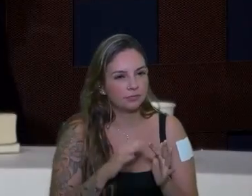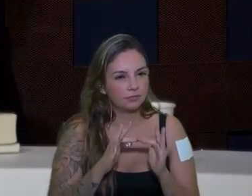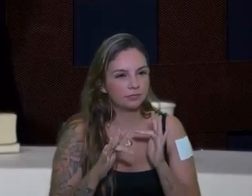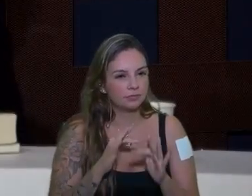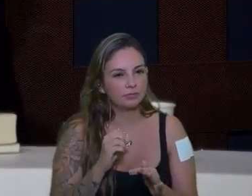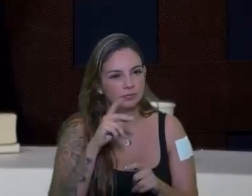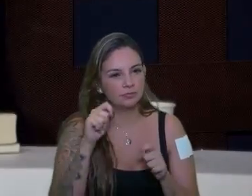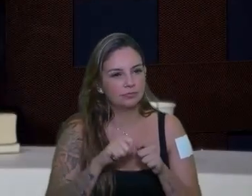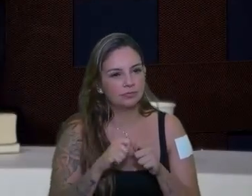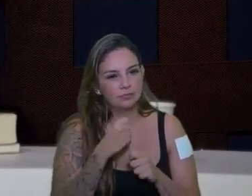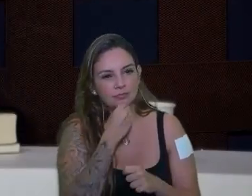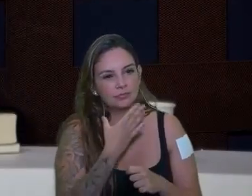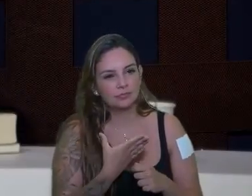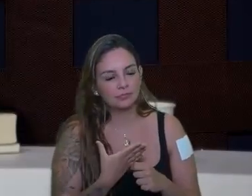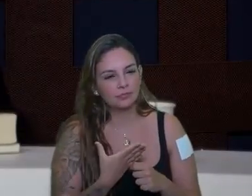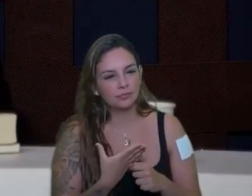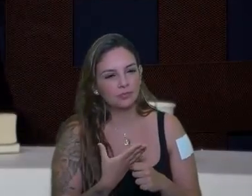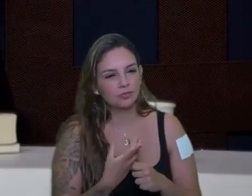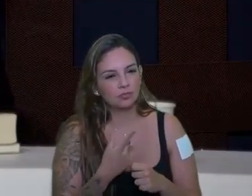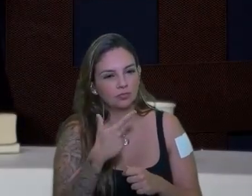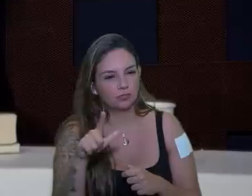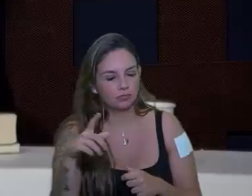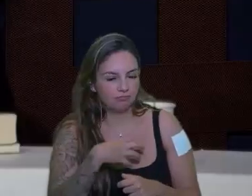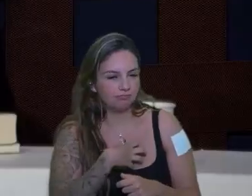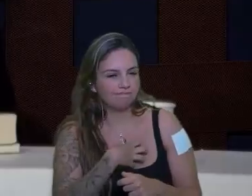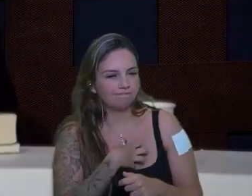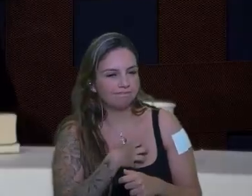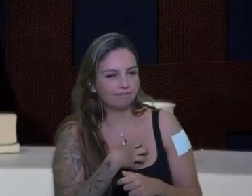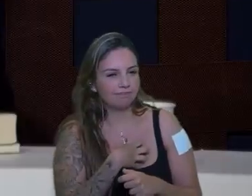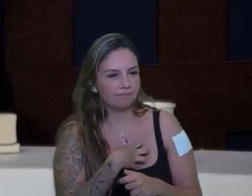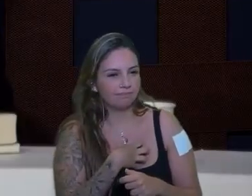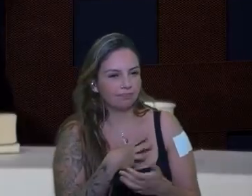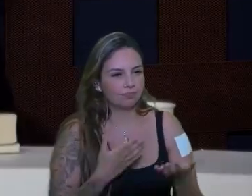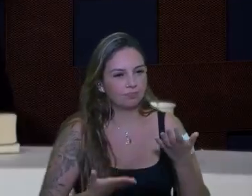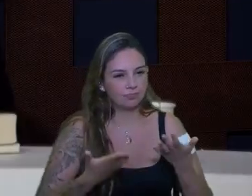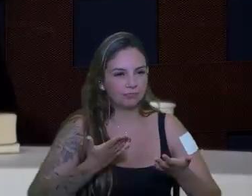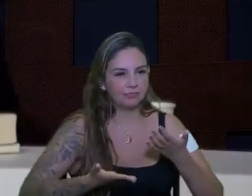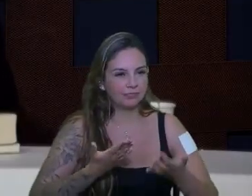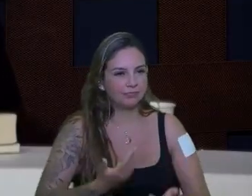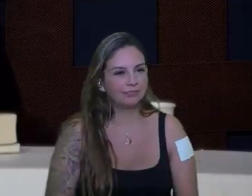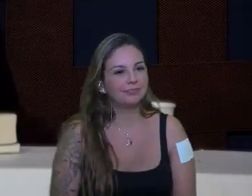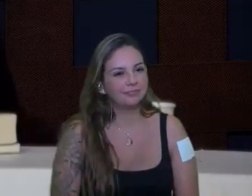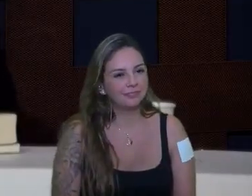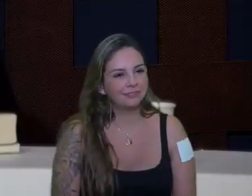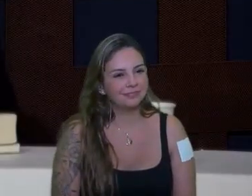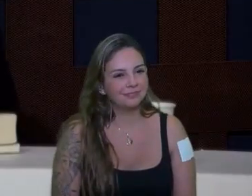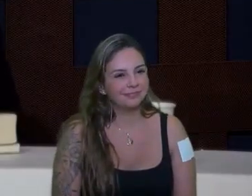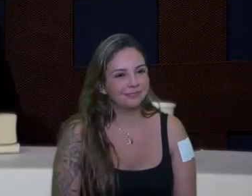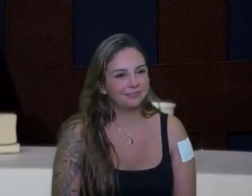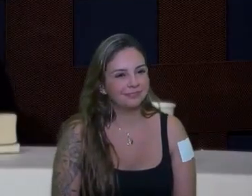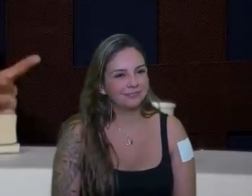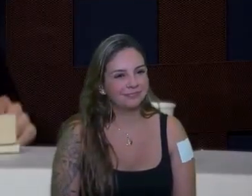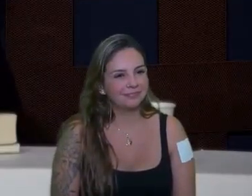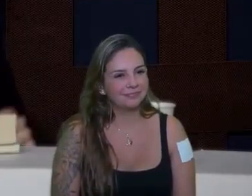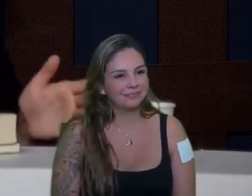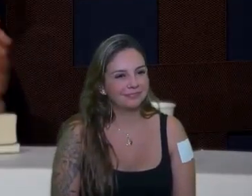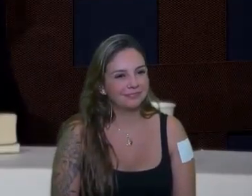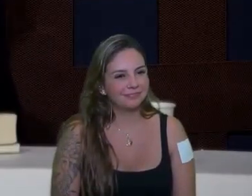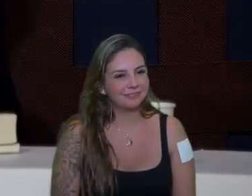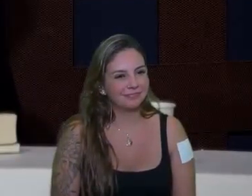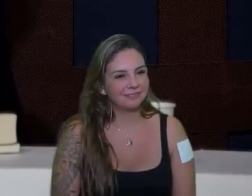ou a gente pode ficar muito boa nesse outro lado e vai equilibrando. Então, foi